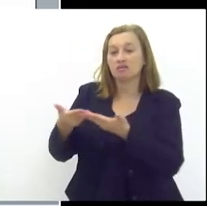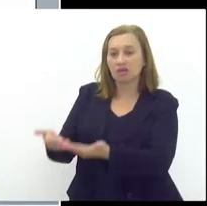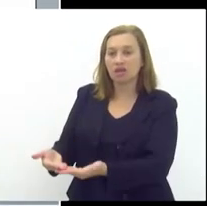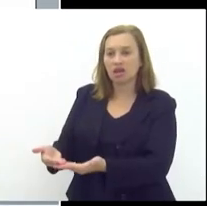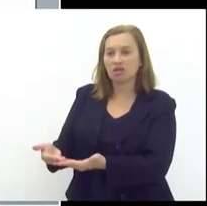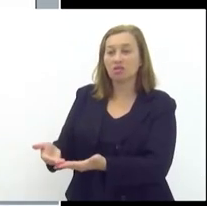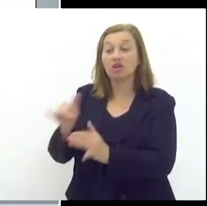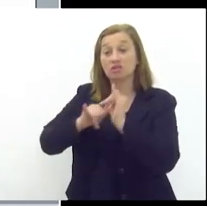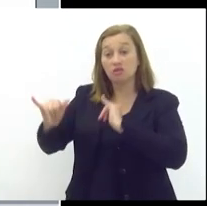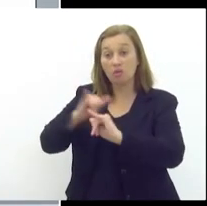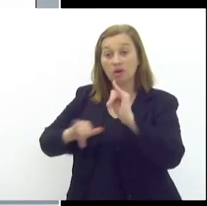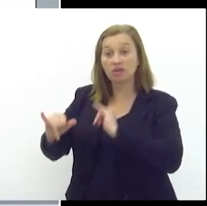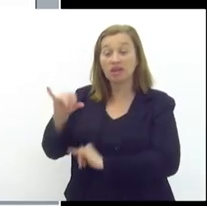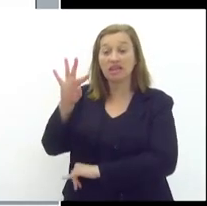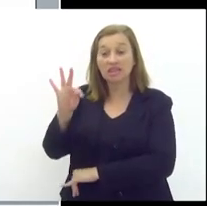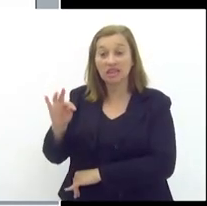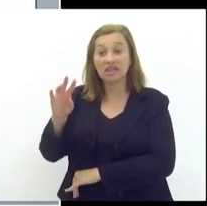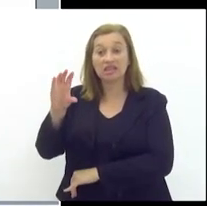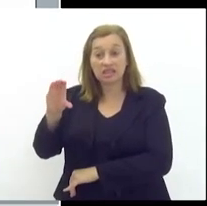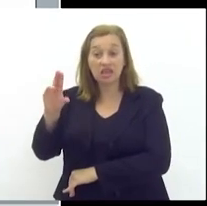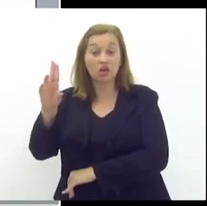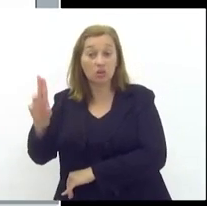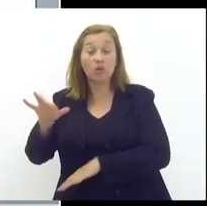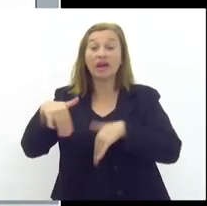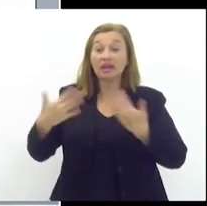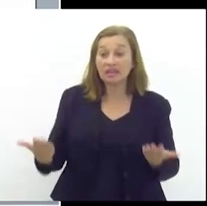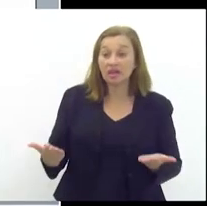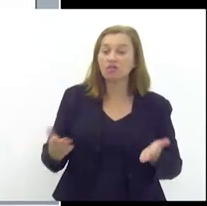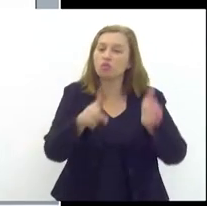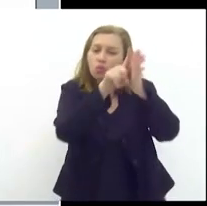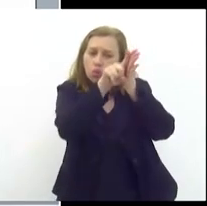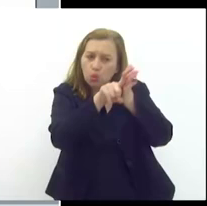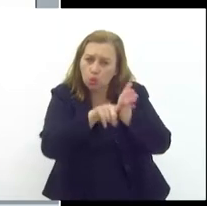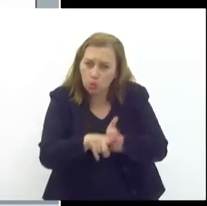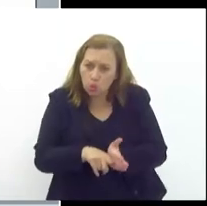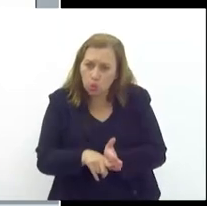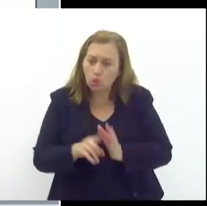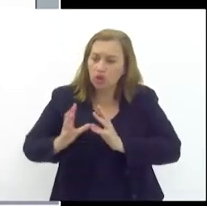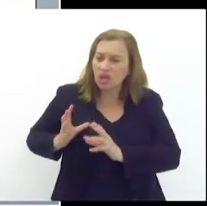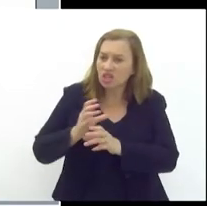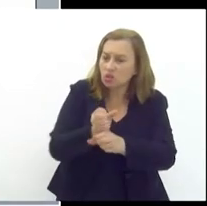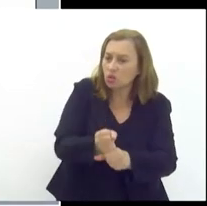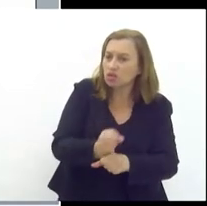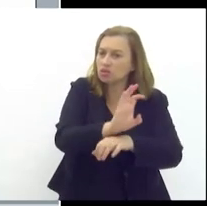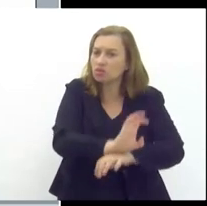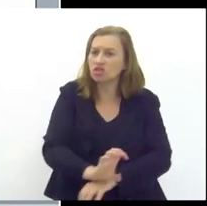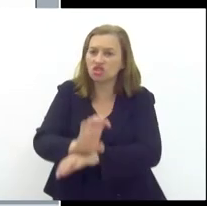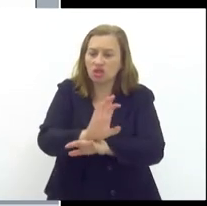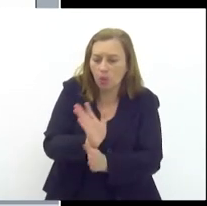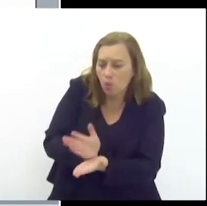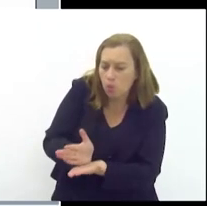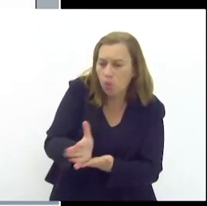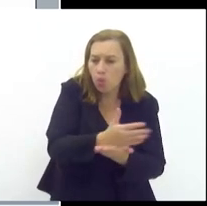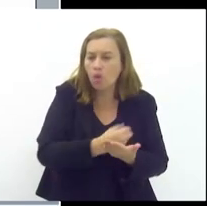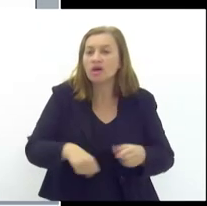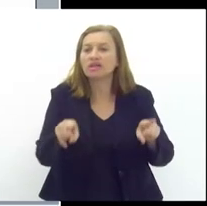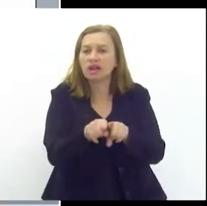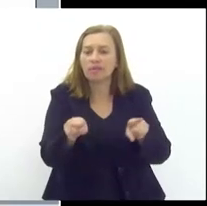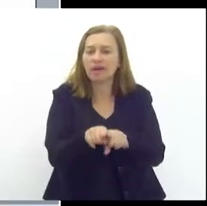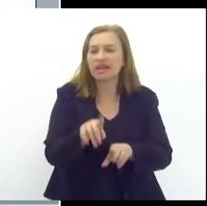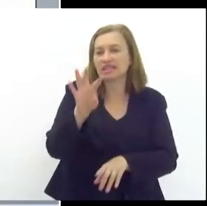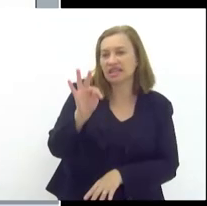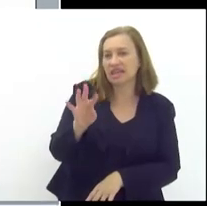Então quem passa a fazer o exame de legalidade das contas dos Estados contra a redação também é o